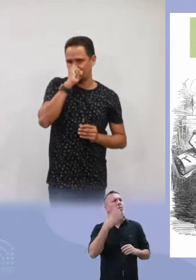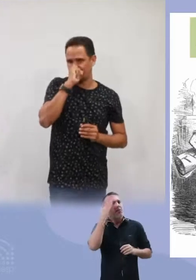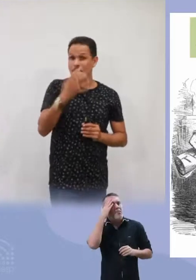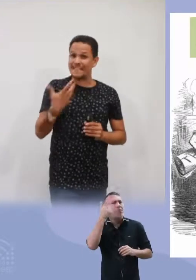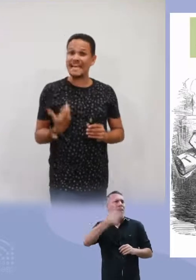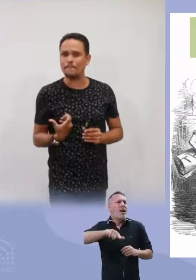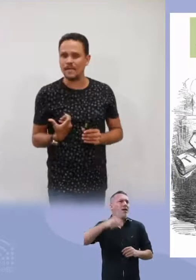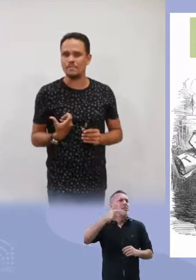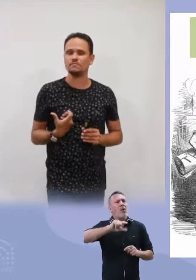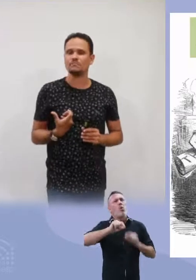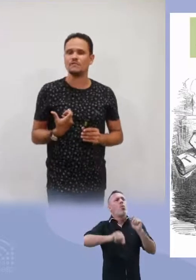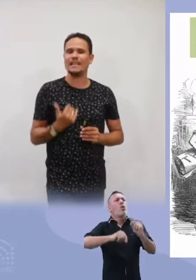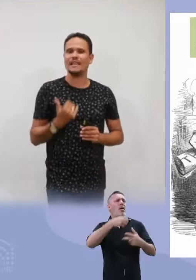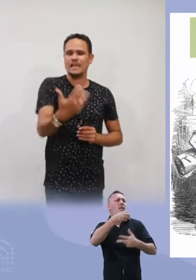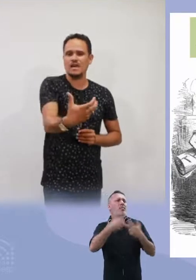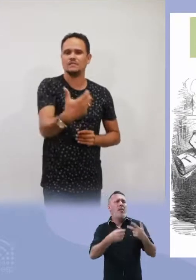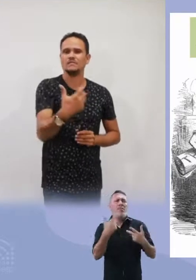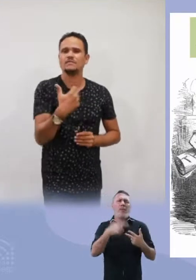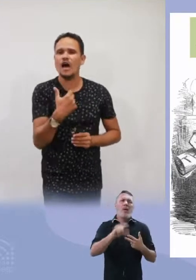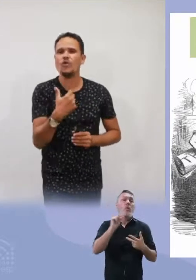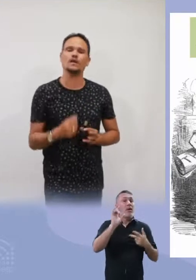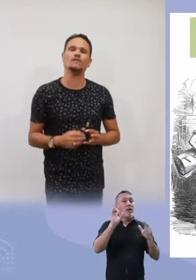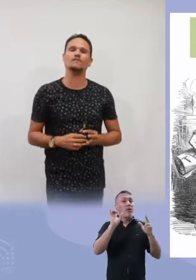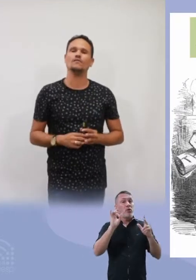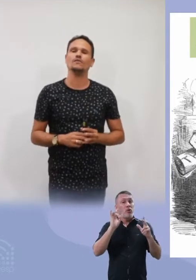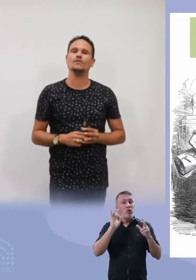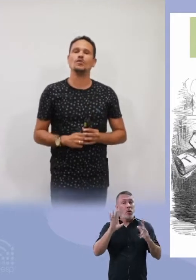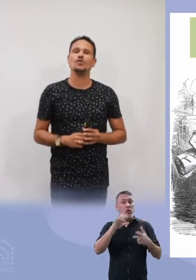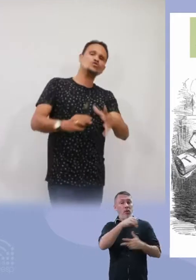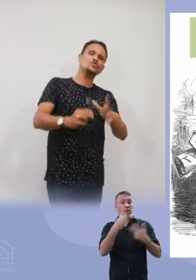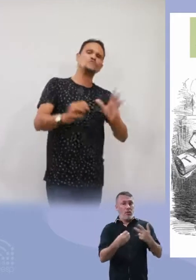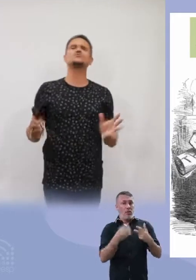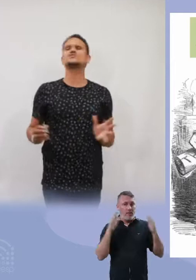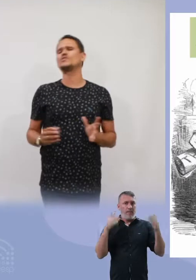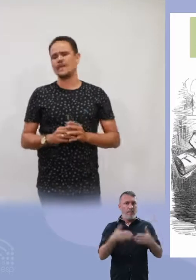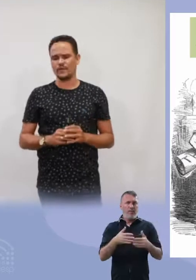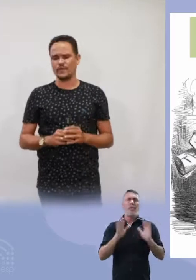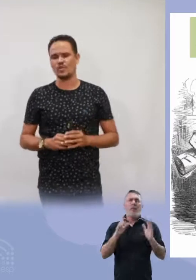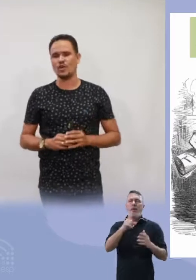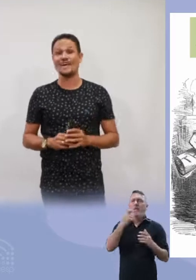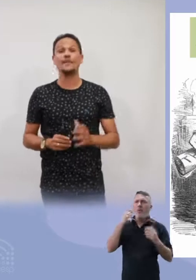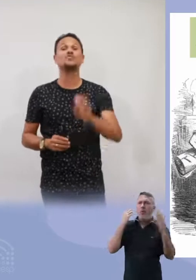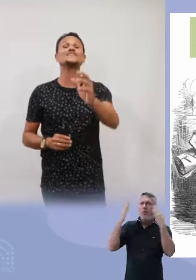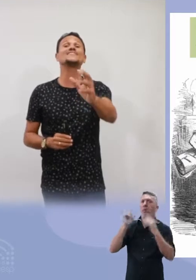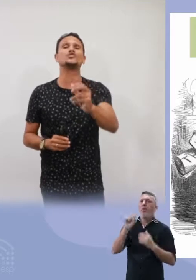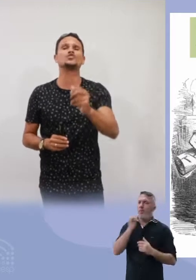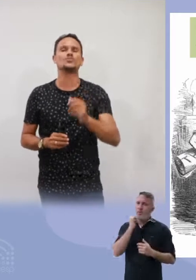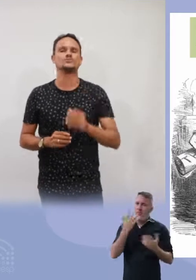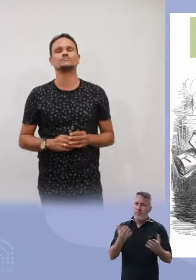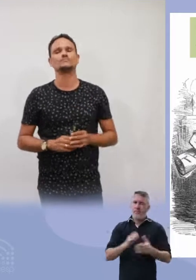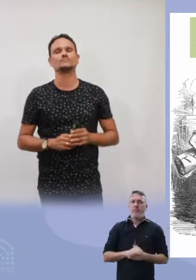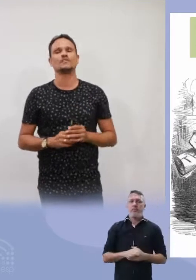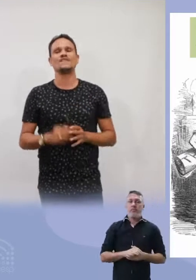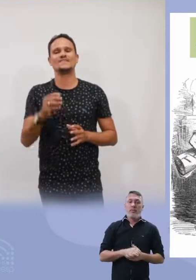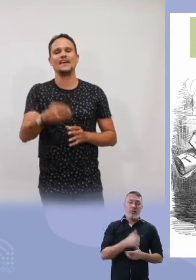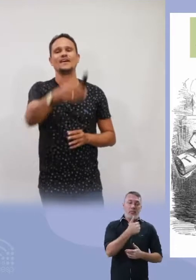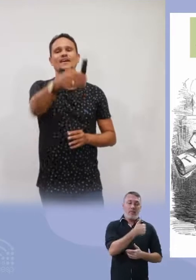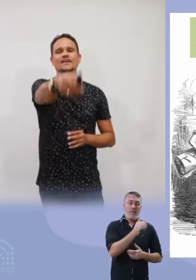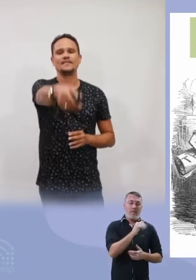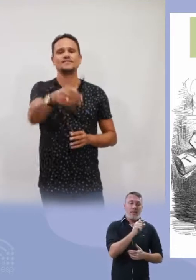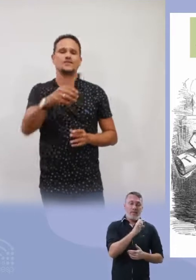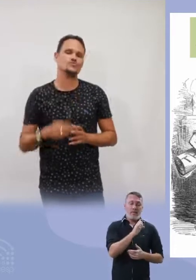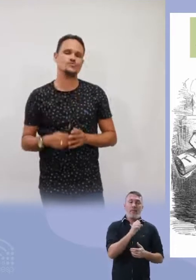pioneira. Matéria-prima, lã, algodão. Qual tipo de indústria que eu tenho aí, professor? Indústria têxtil.